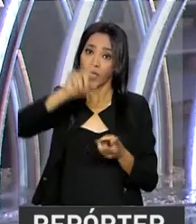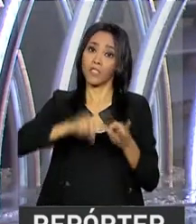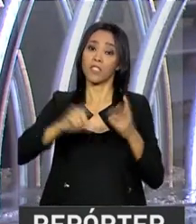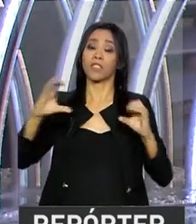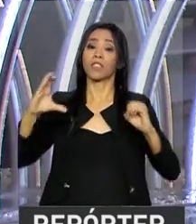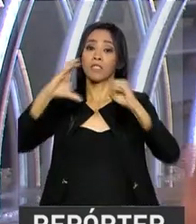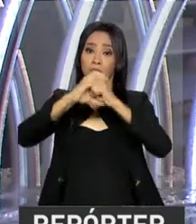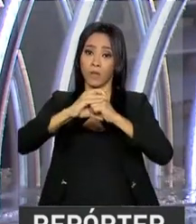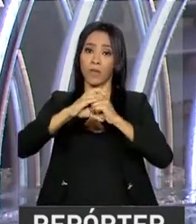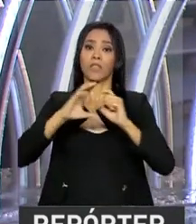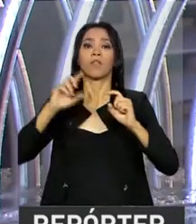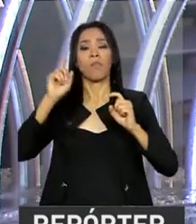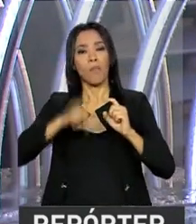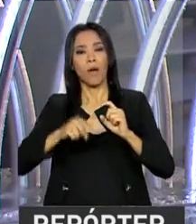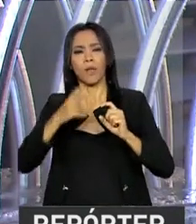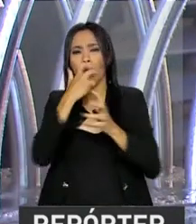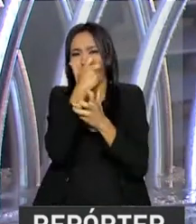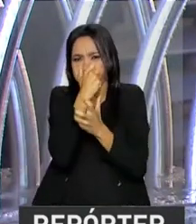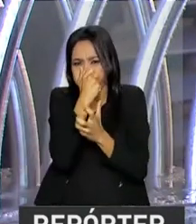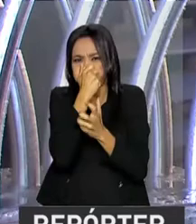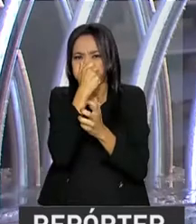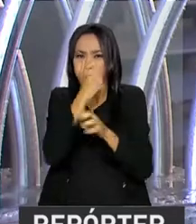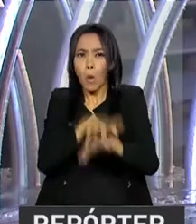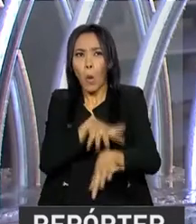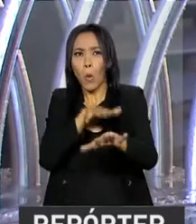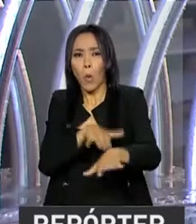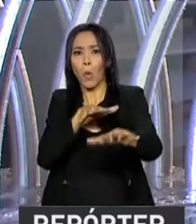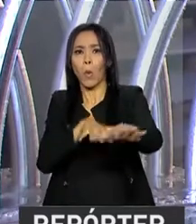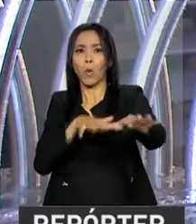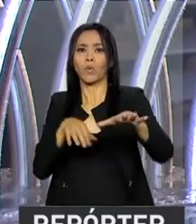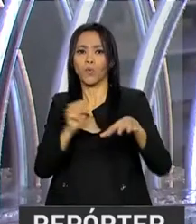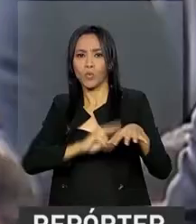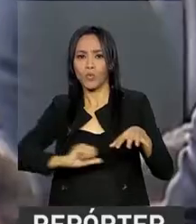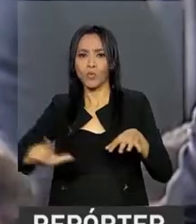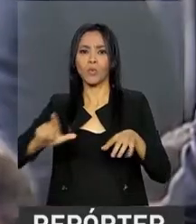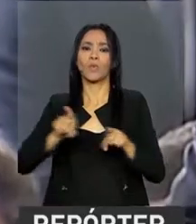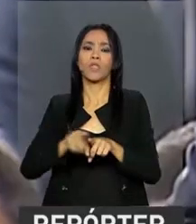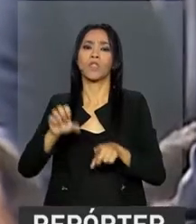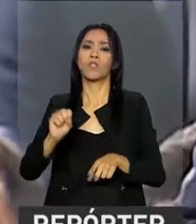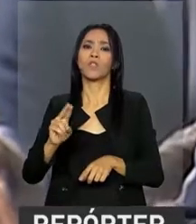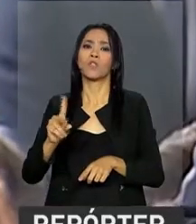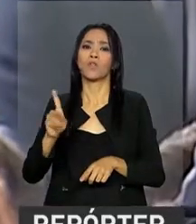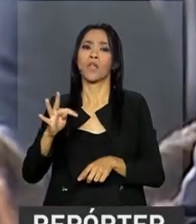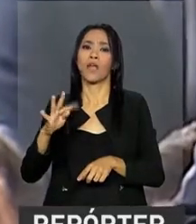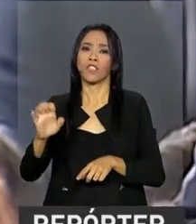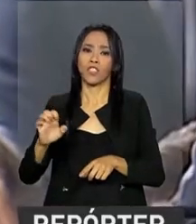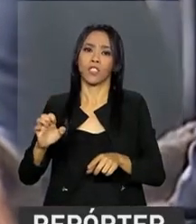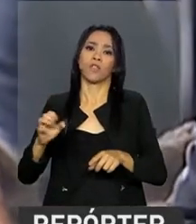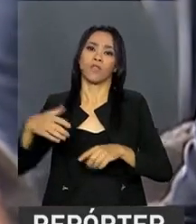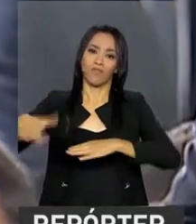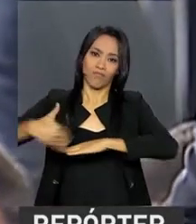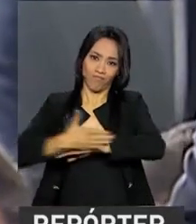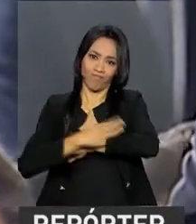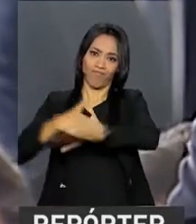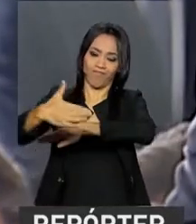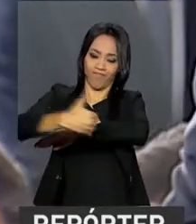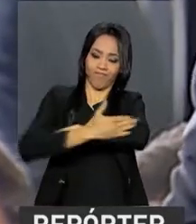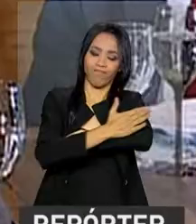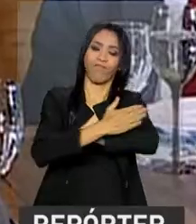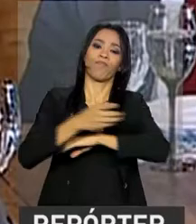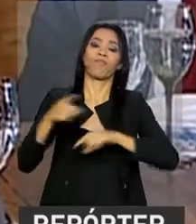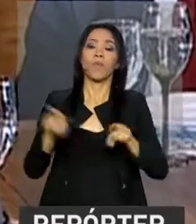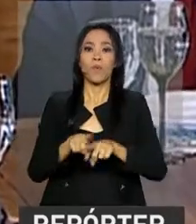também para descongestionar os portos do sul e do sudeste a cna também sugeriu que o transporte hidroviário